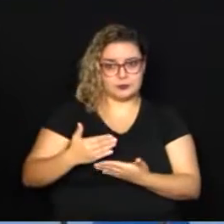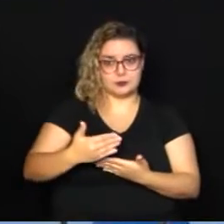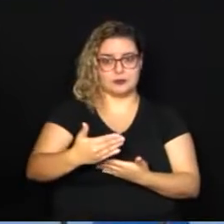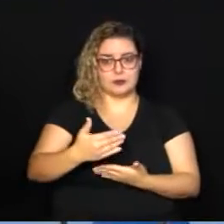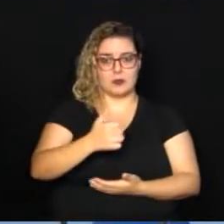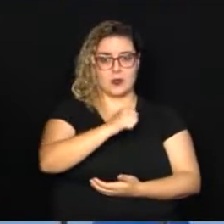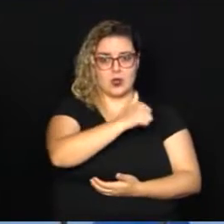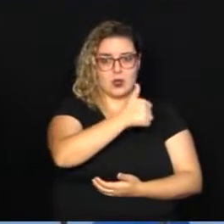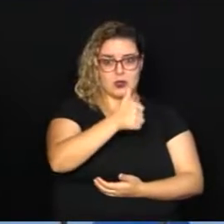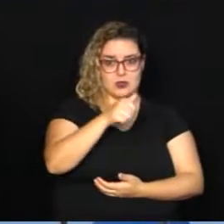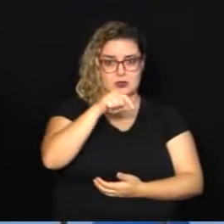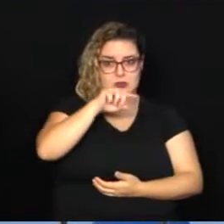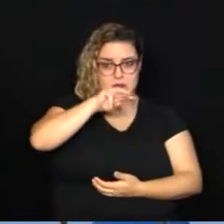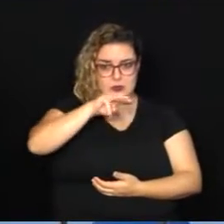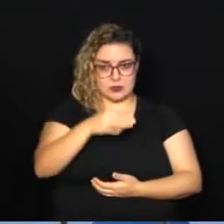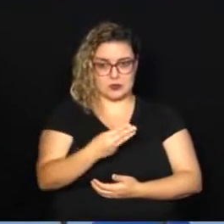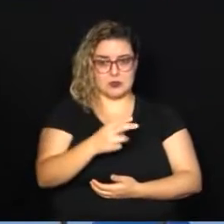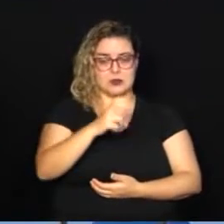são